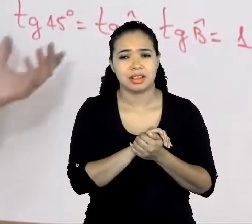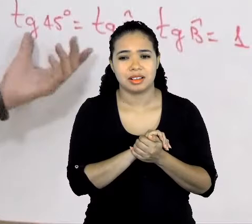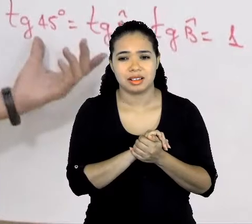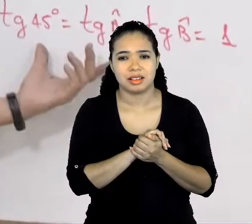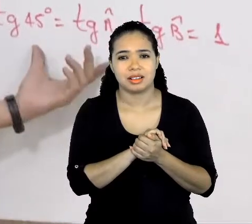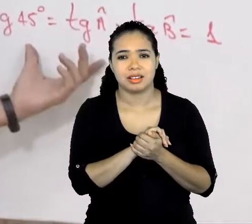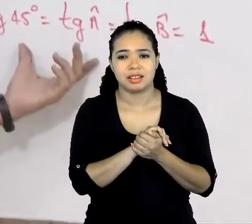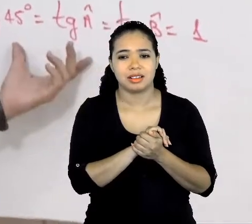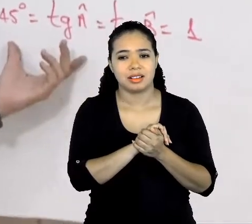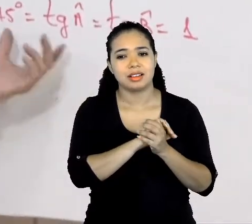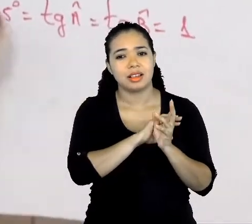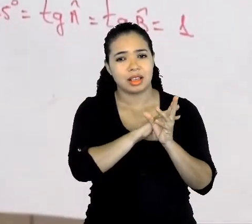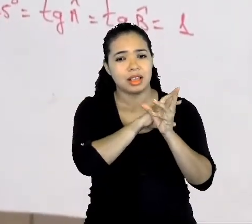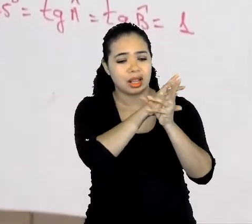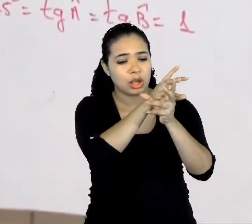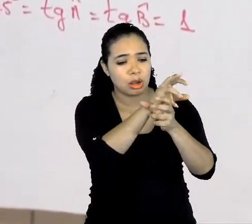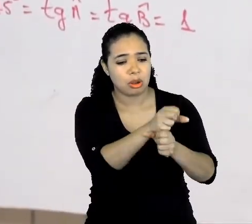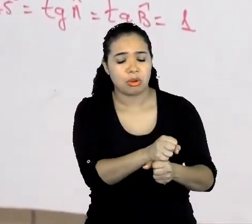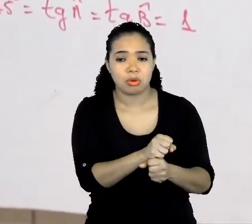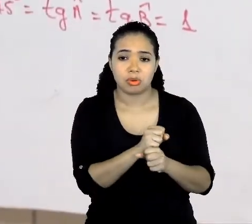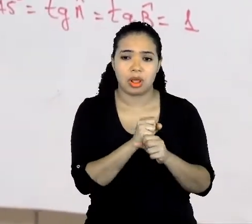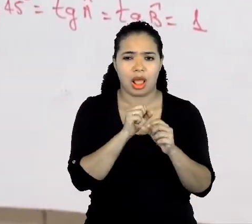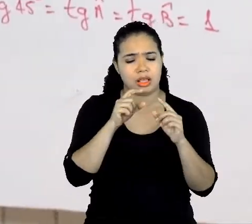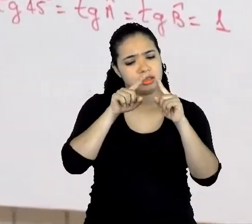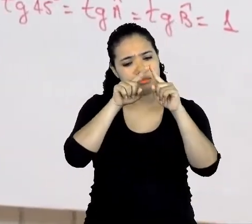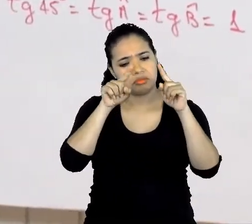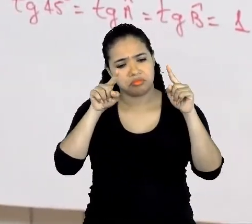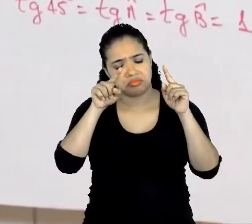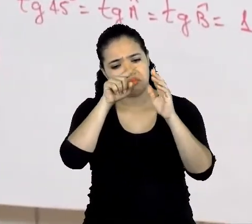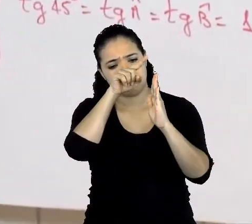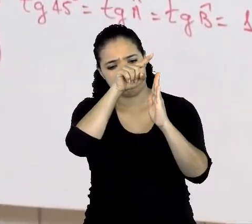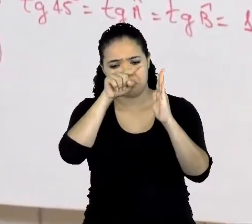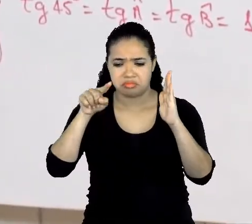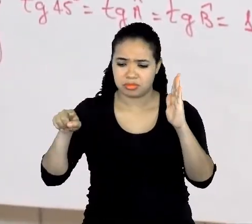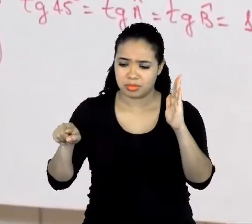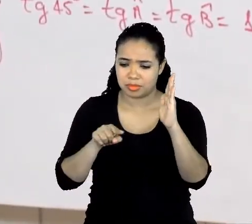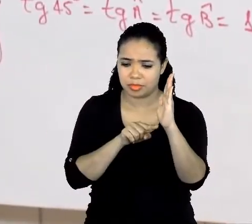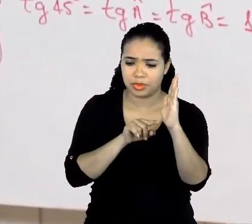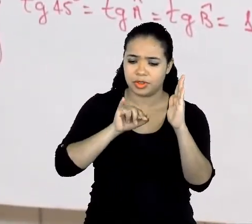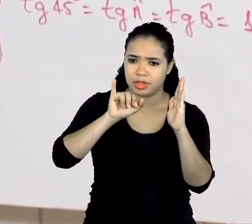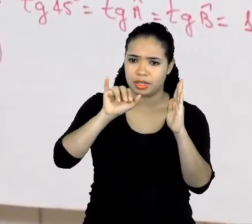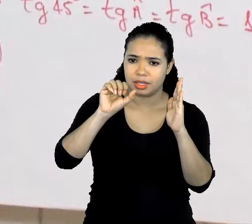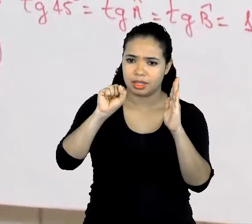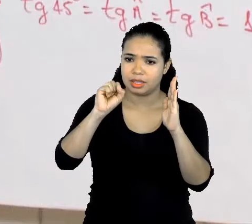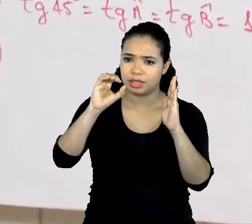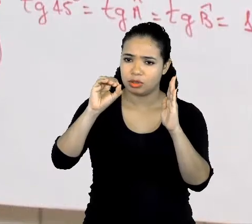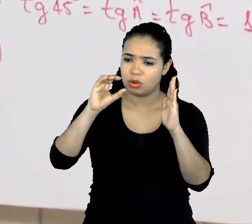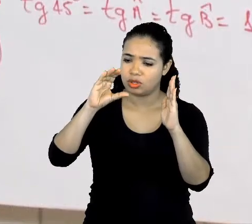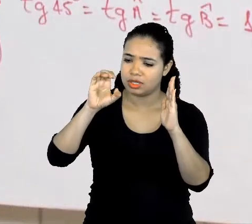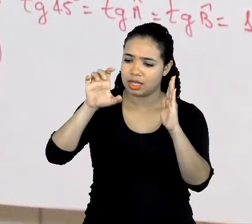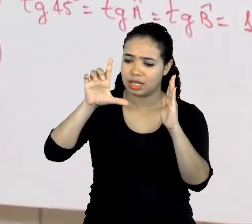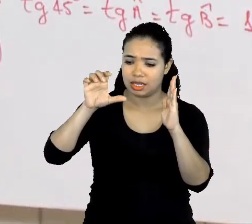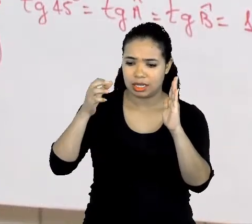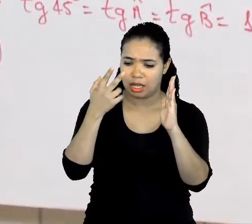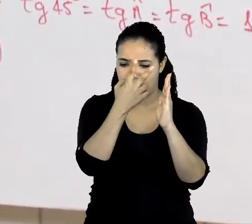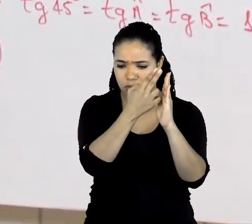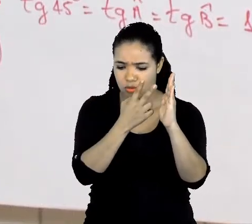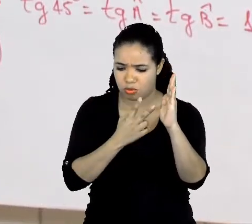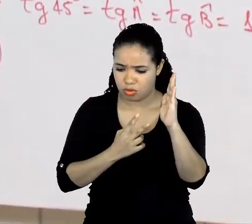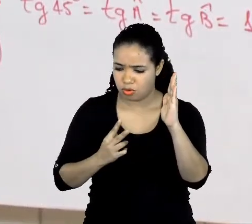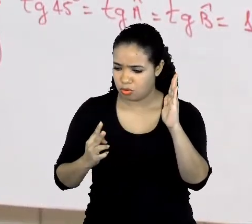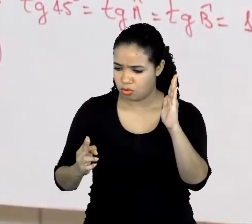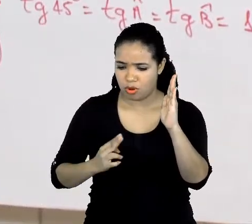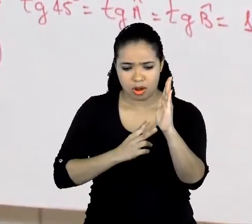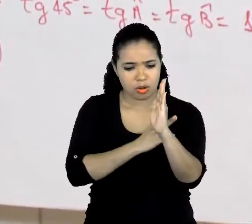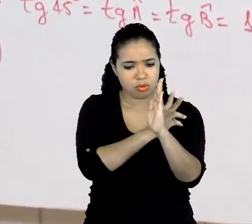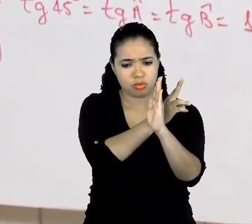teoria mesmo. Se ele é isósceles, esses ângulos têm que ser iguais. Então, se ele quer a tangente de A